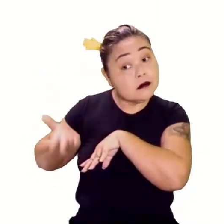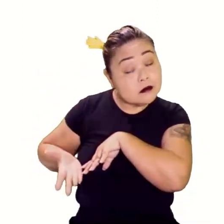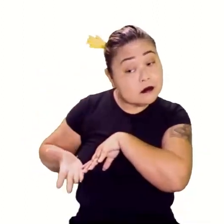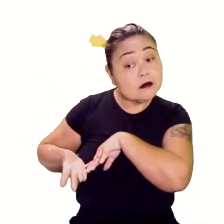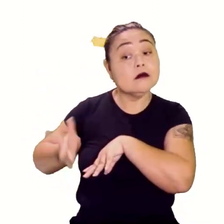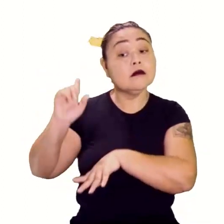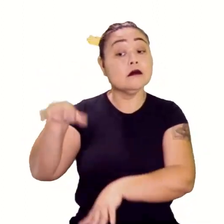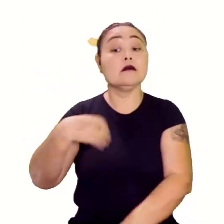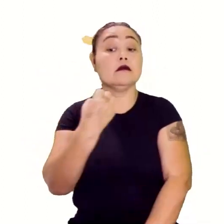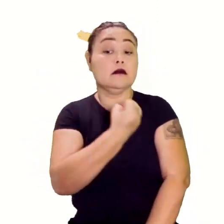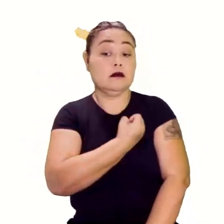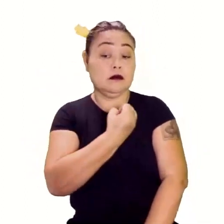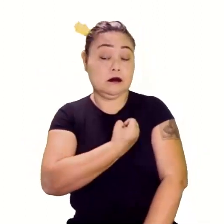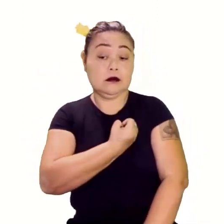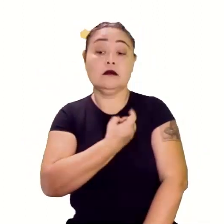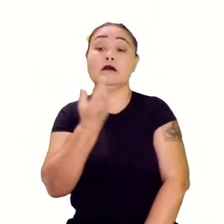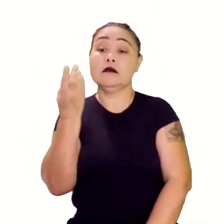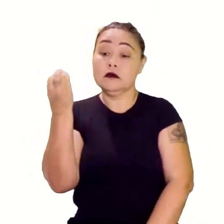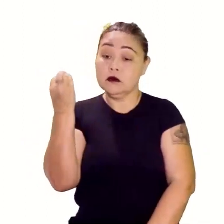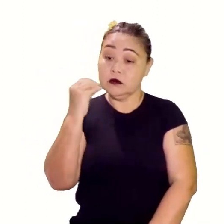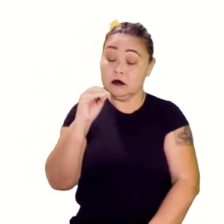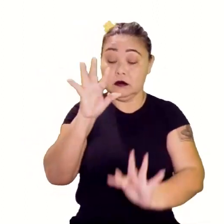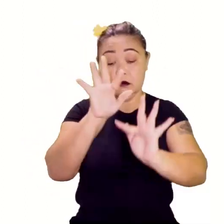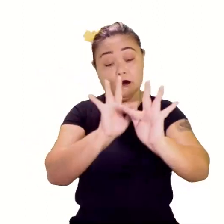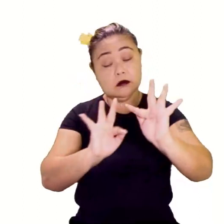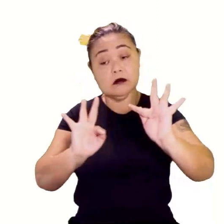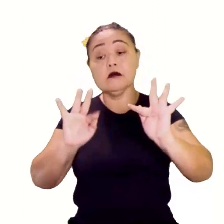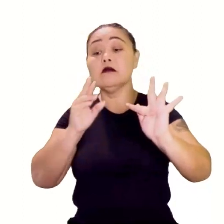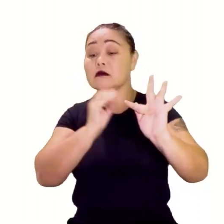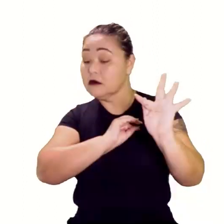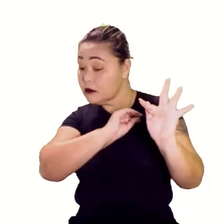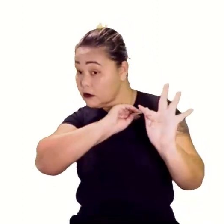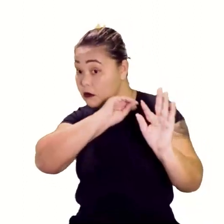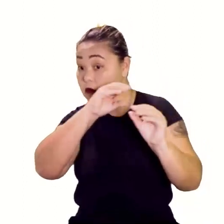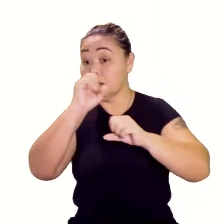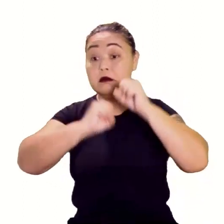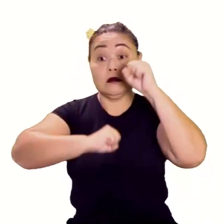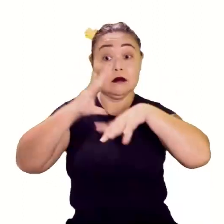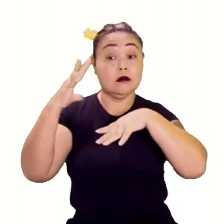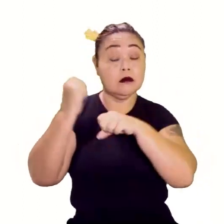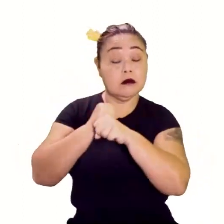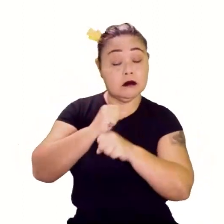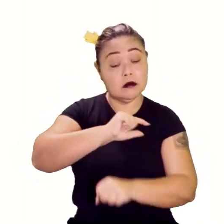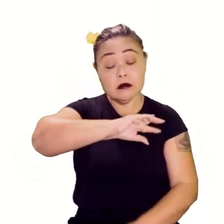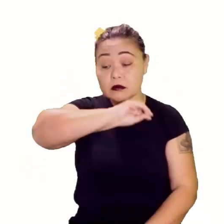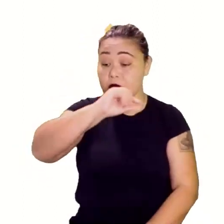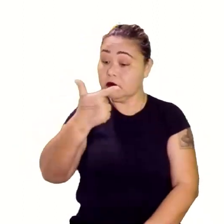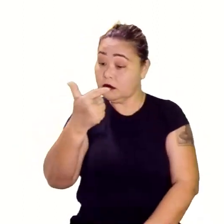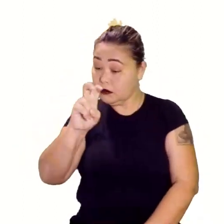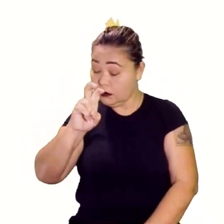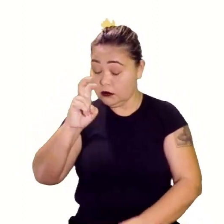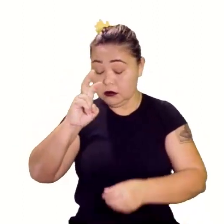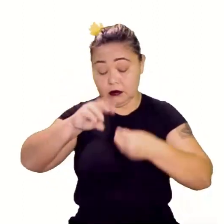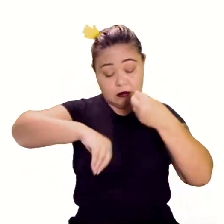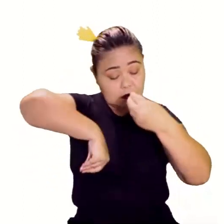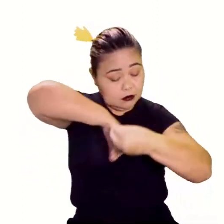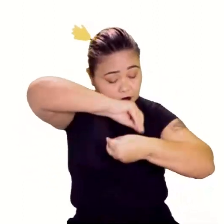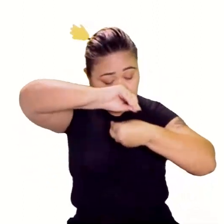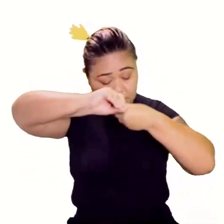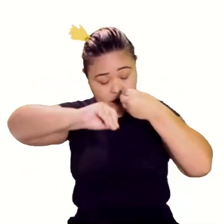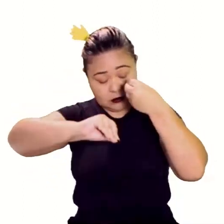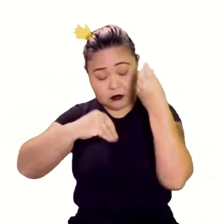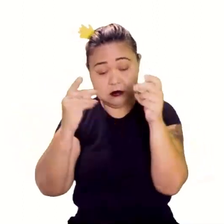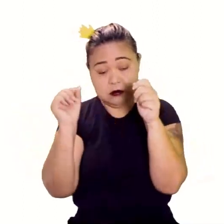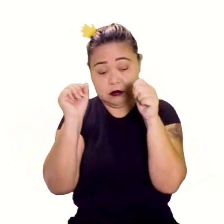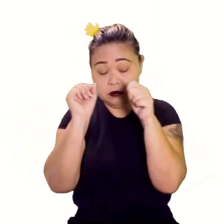menos do que o valor numérico da função, ou seja, máquina de calcular. Entra o 25 na máquina, a máquina agora está